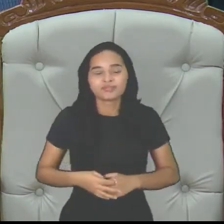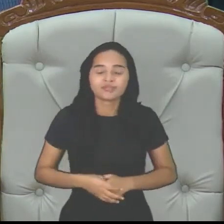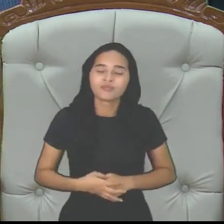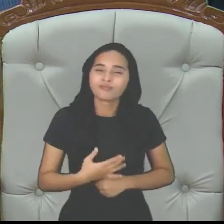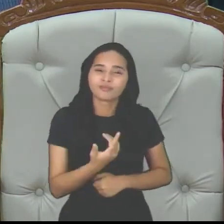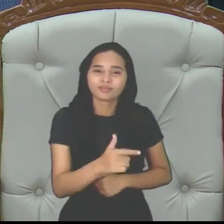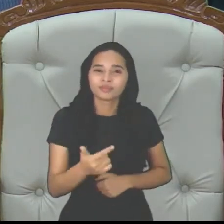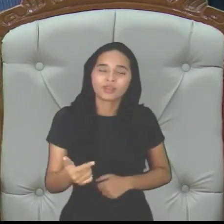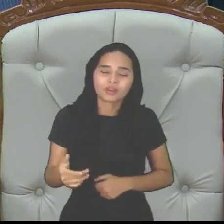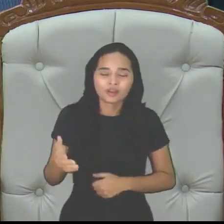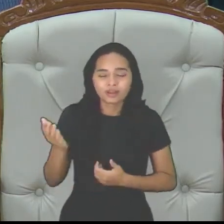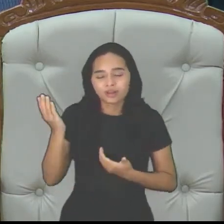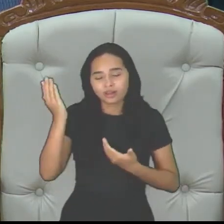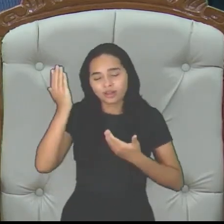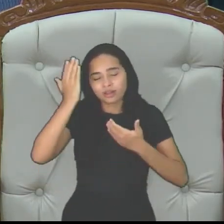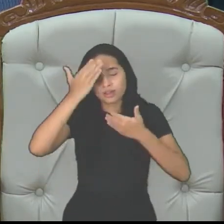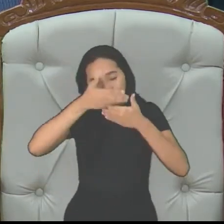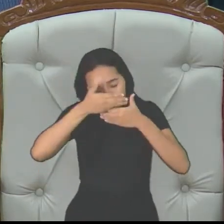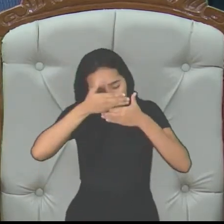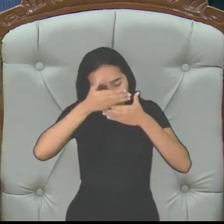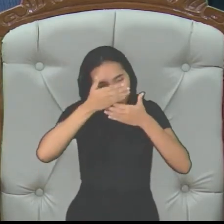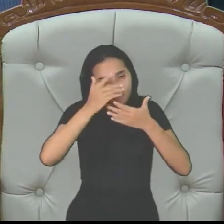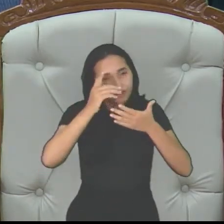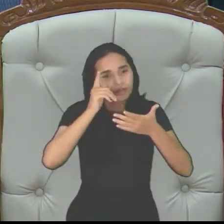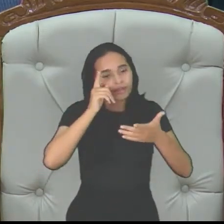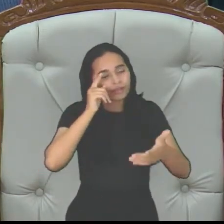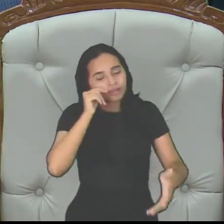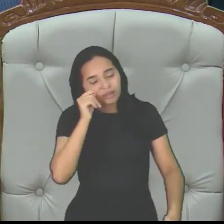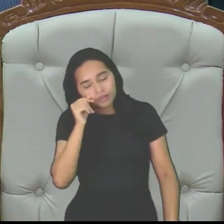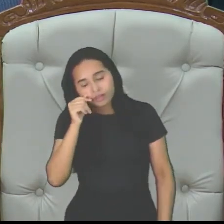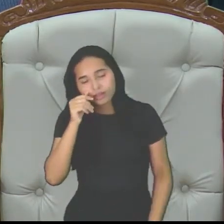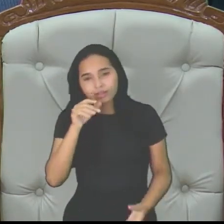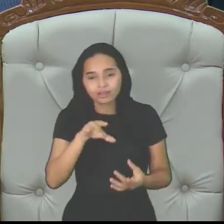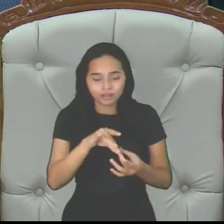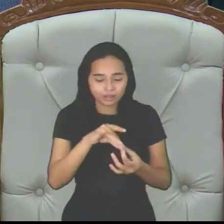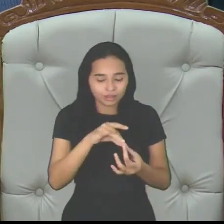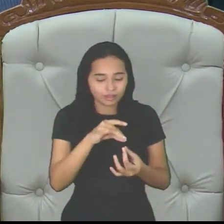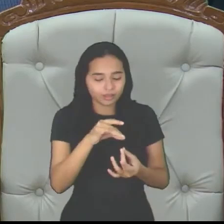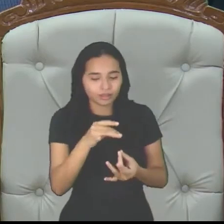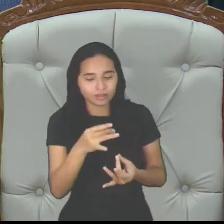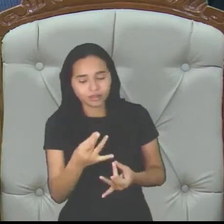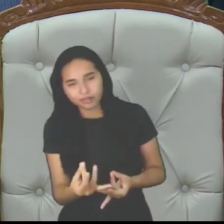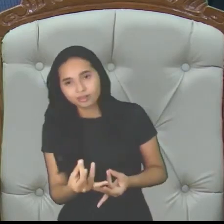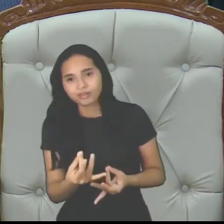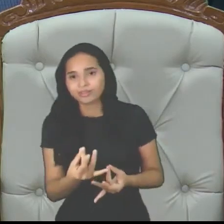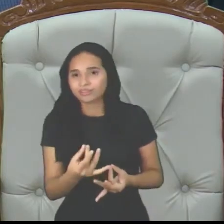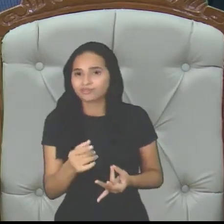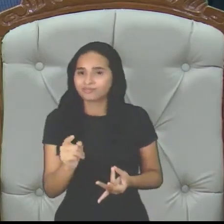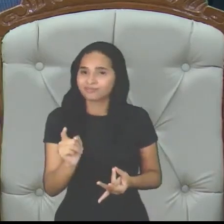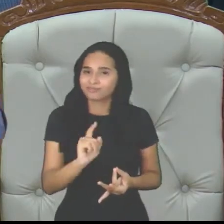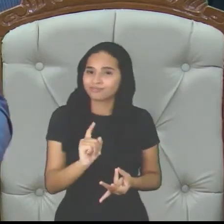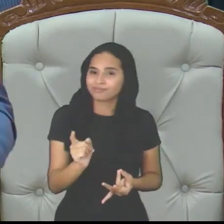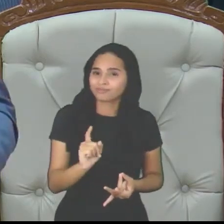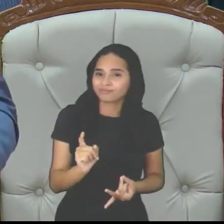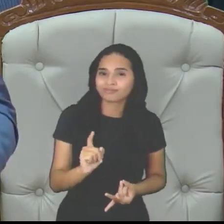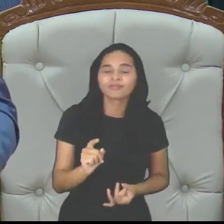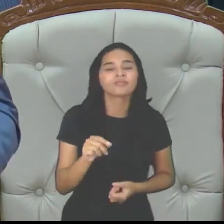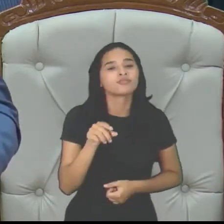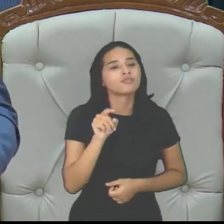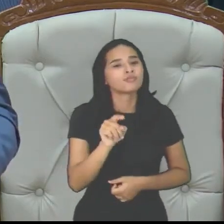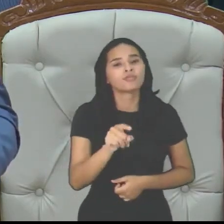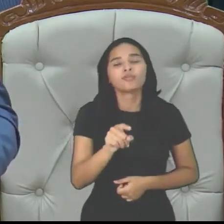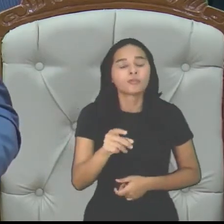um adormecimento espiritual, uma dormência, um torpor espiritual, que você